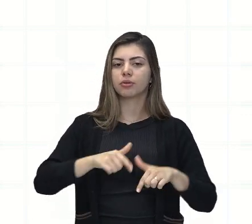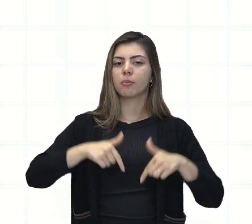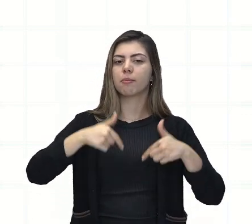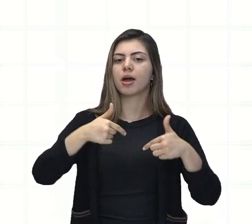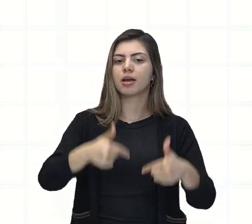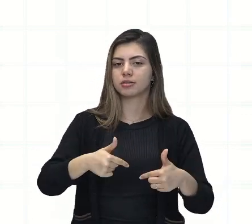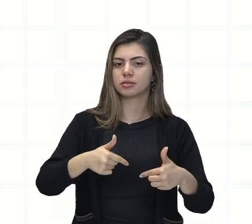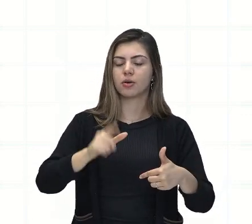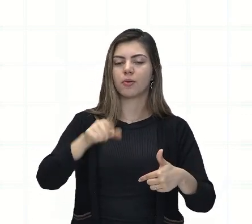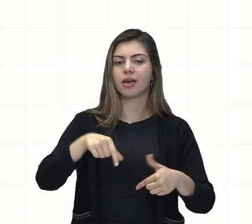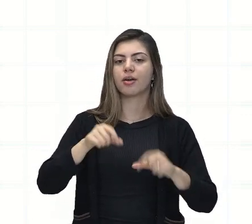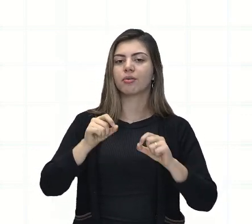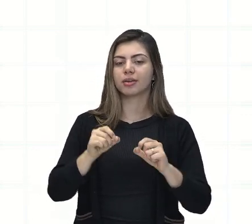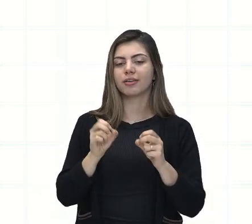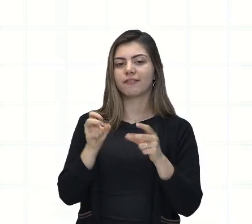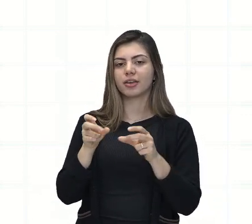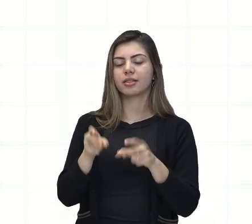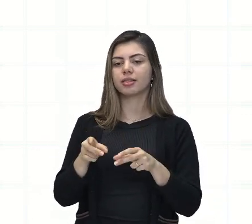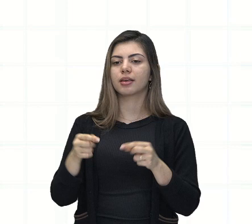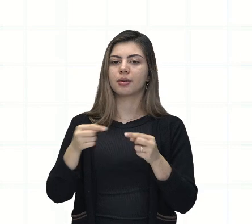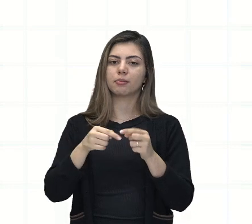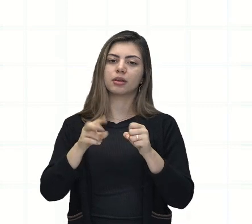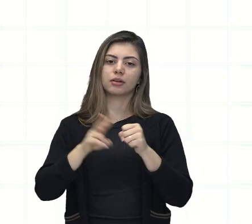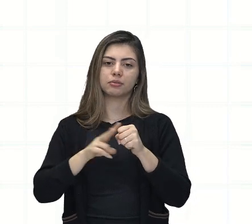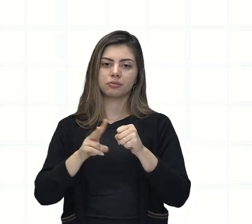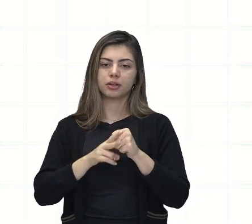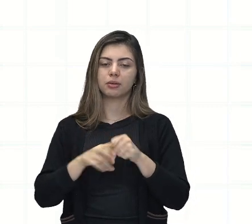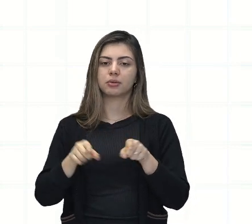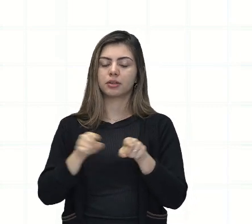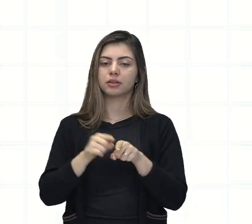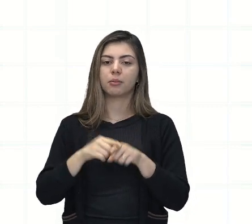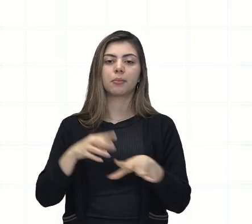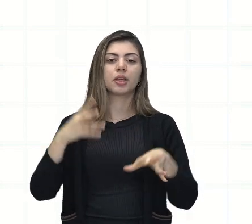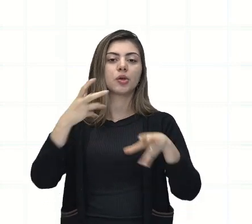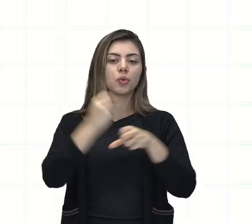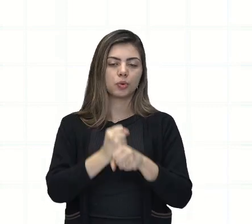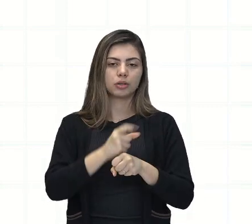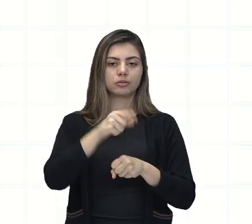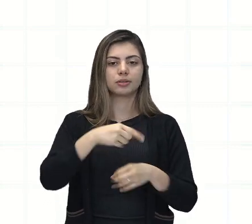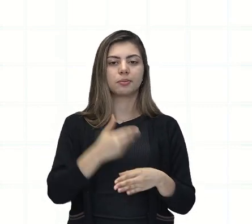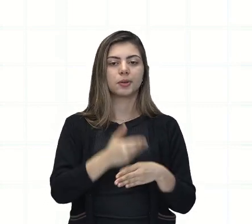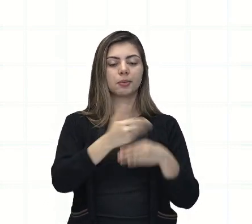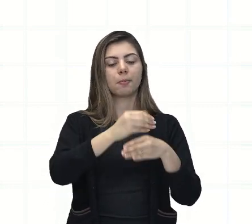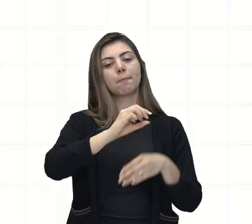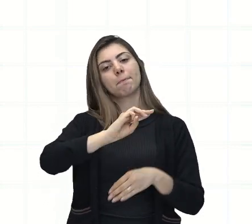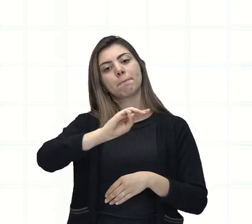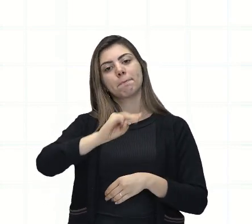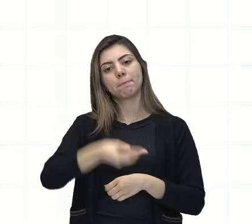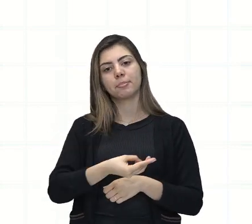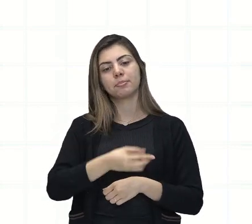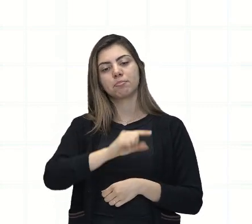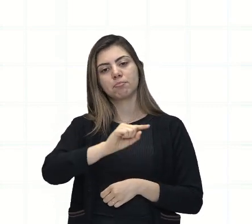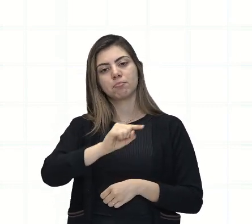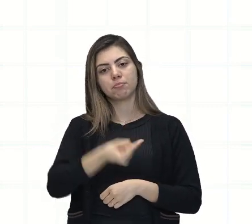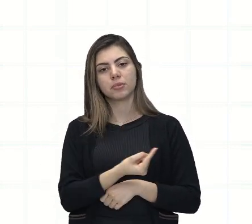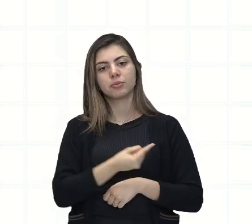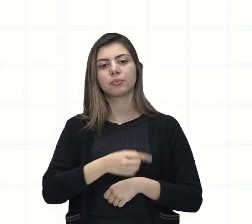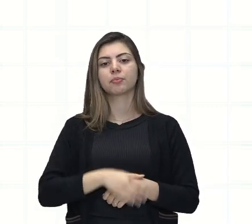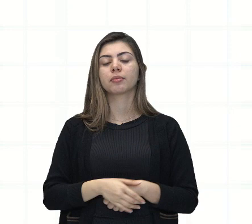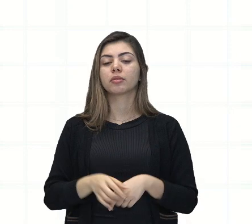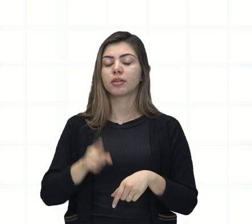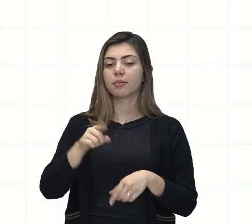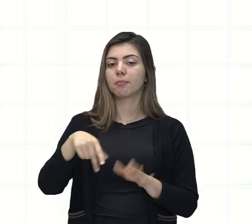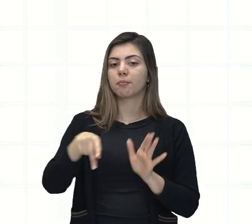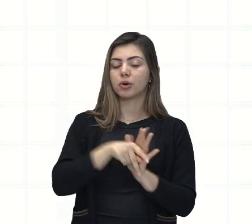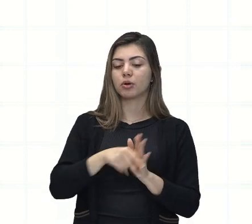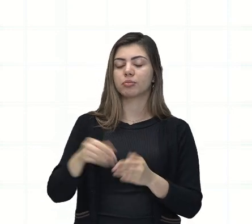um verbo, certo? E a quantidade aqui, né? Milheiros e